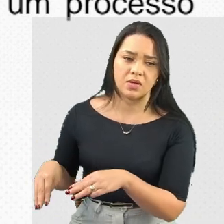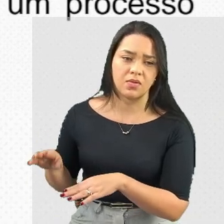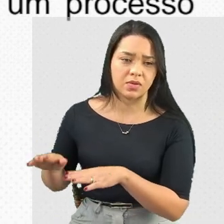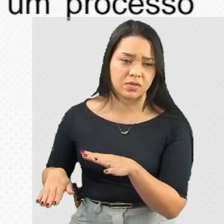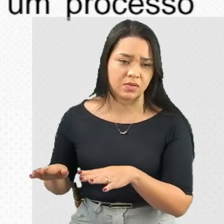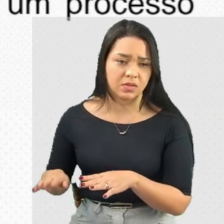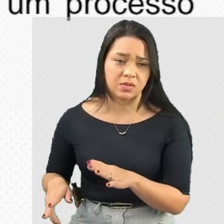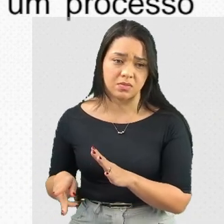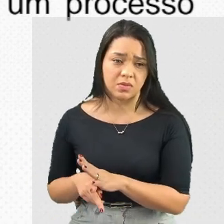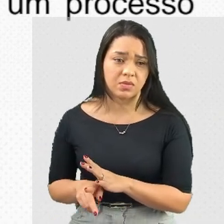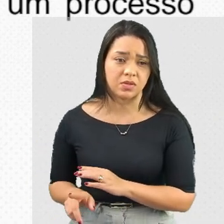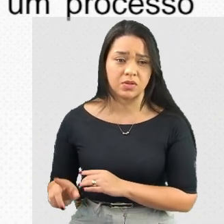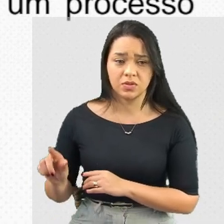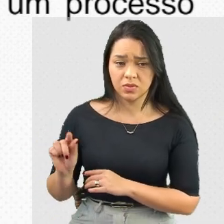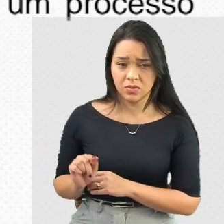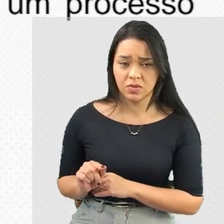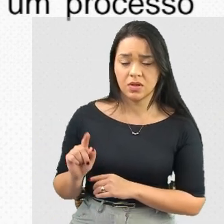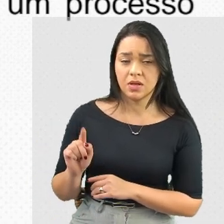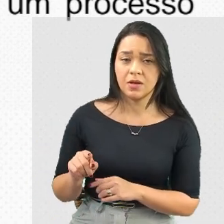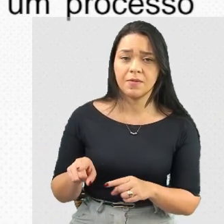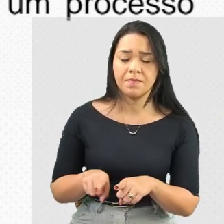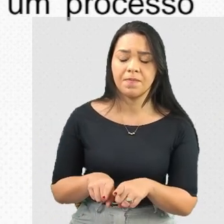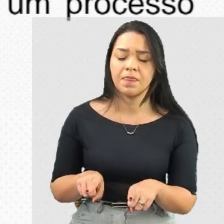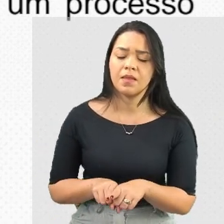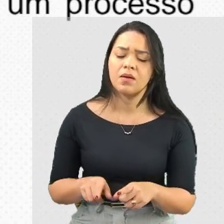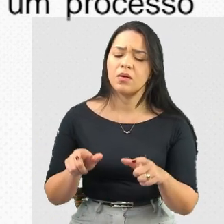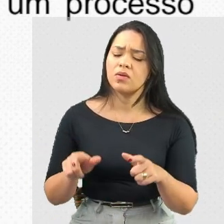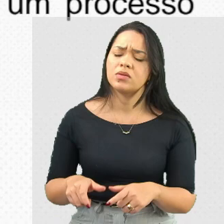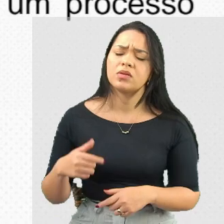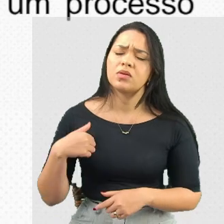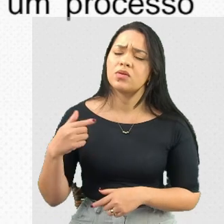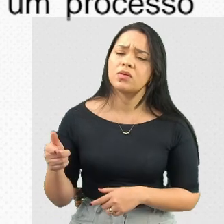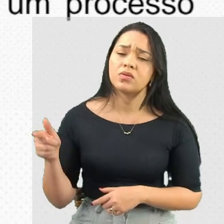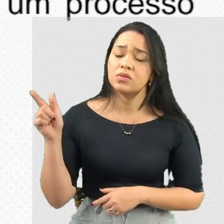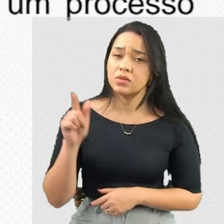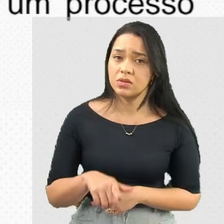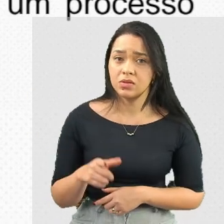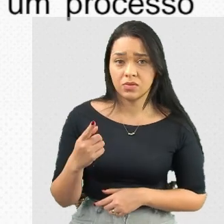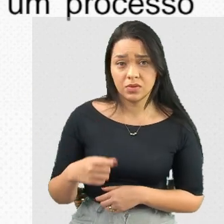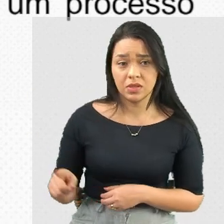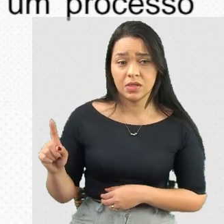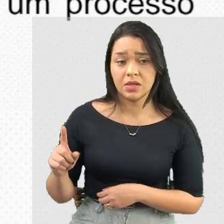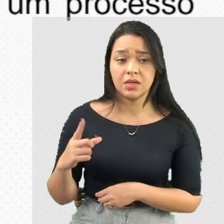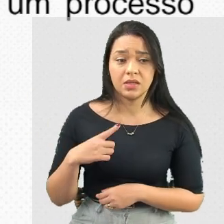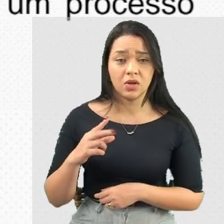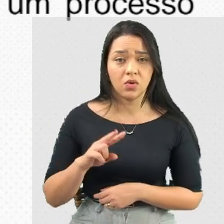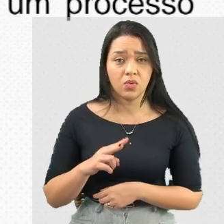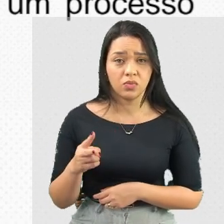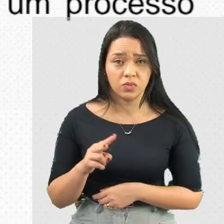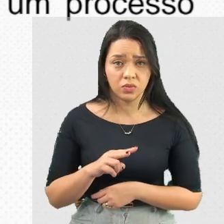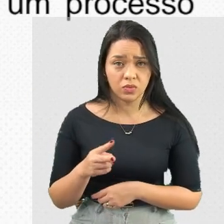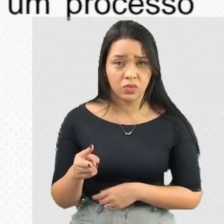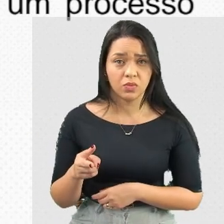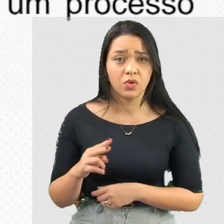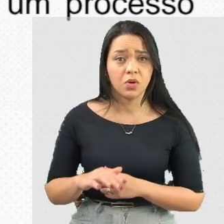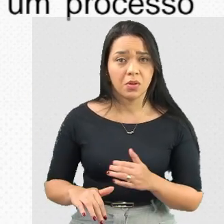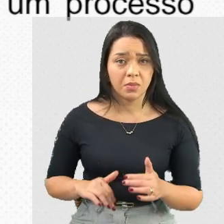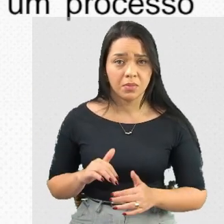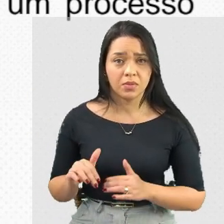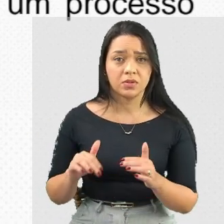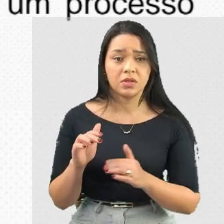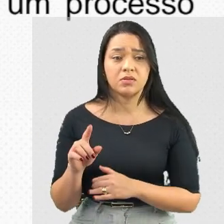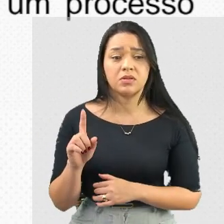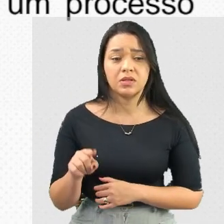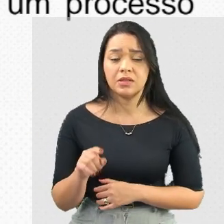uma questão de escolha, é uma questão de para onde eu consegui ir. E aí há um duplo processo de desumanização, né? E aí isso é